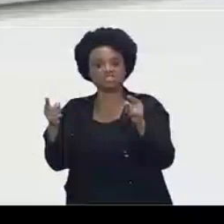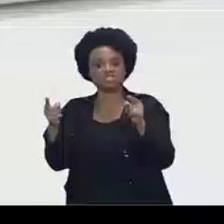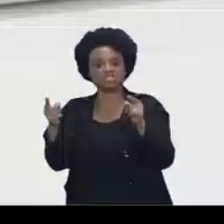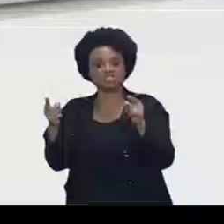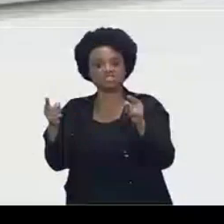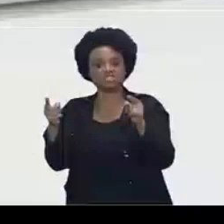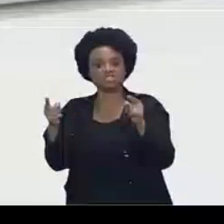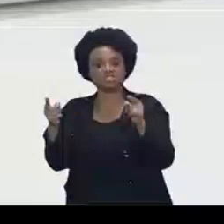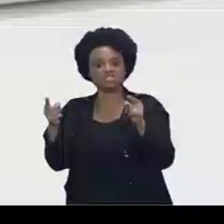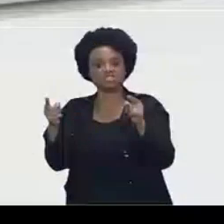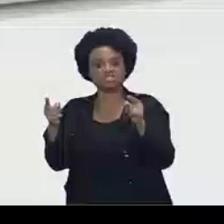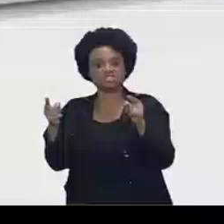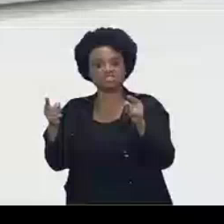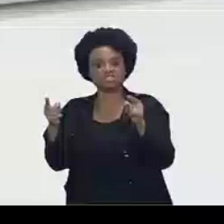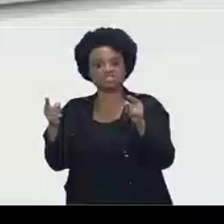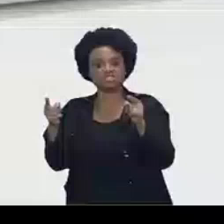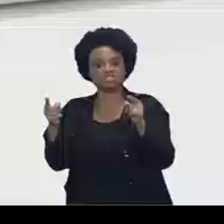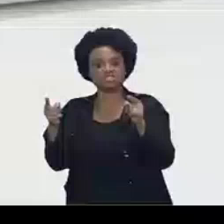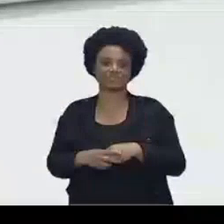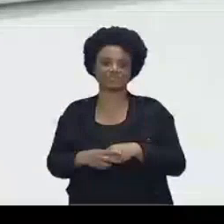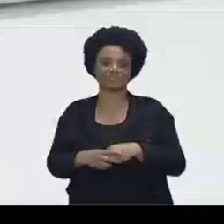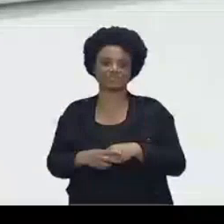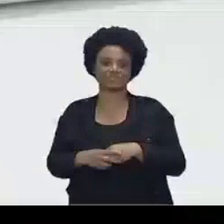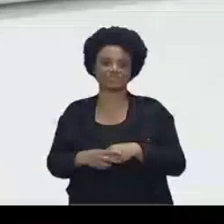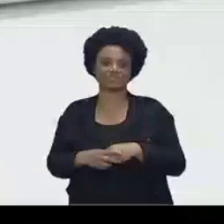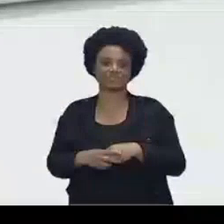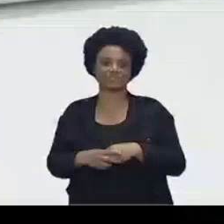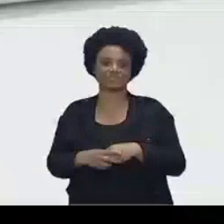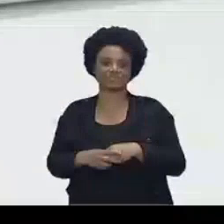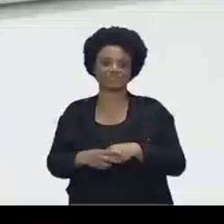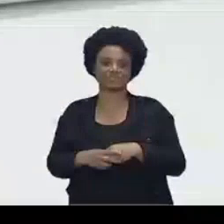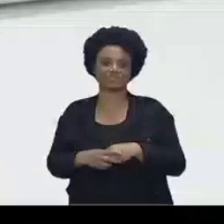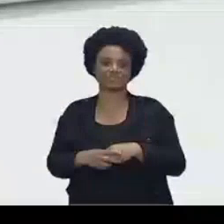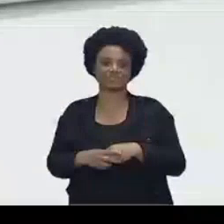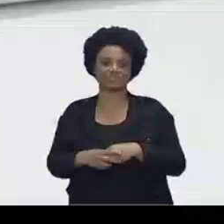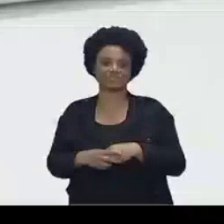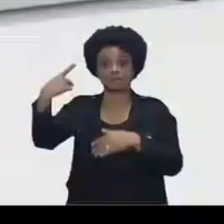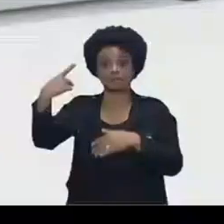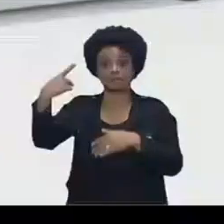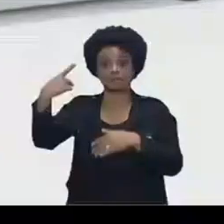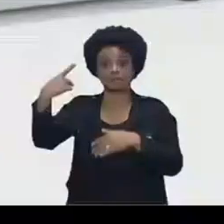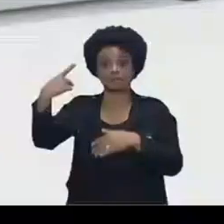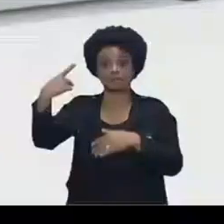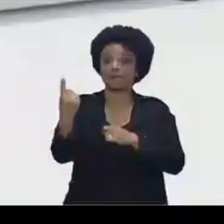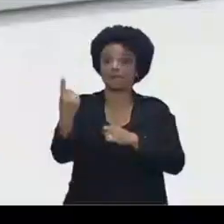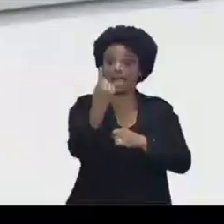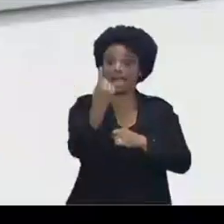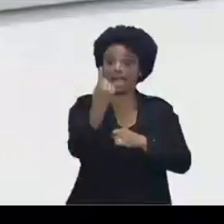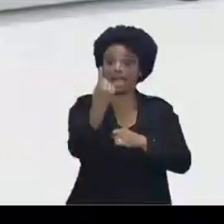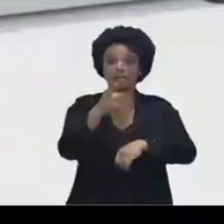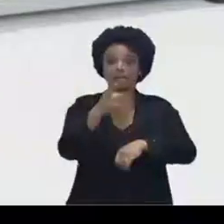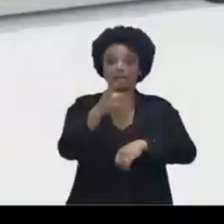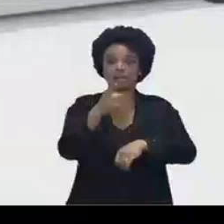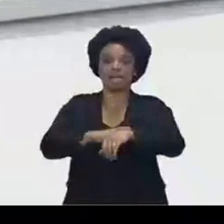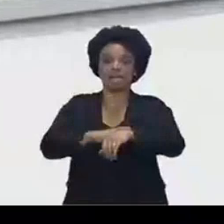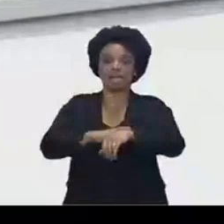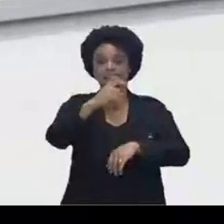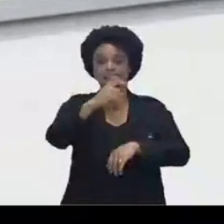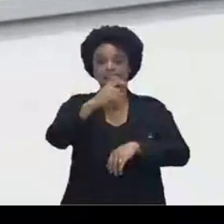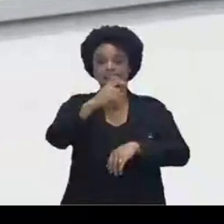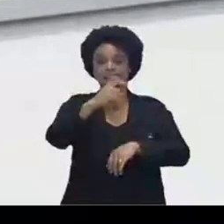e as medidas que os seus amigos vão tirar para cada momento, para cada S1, para cada